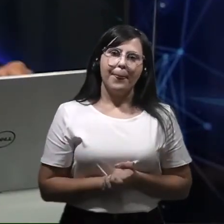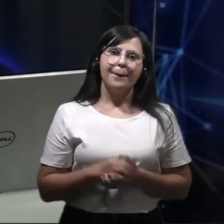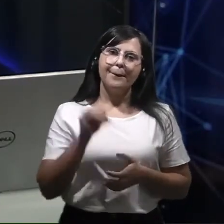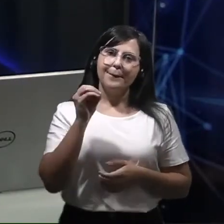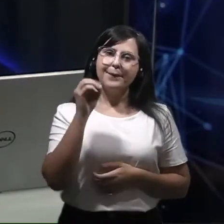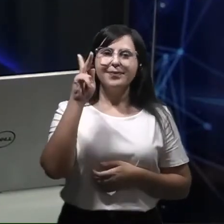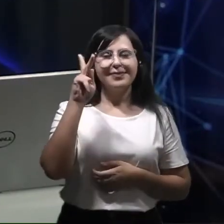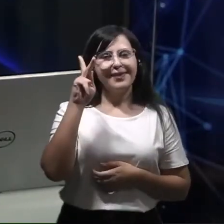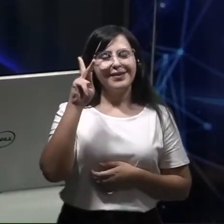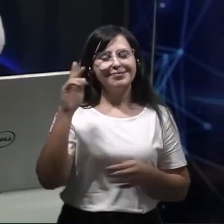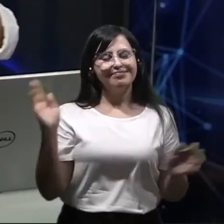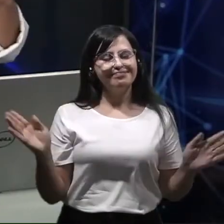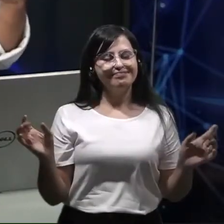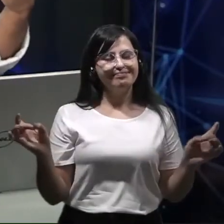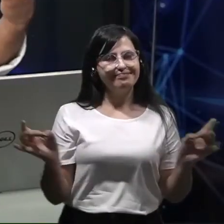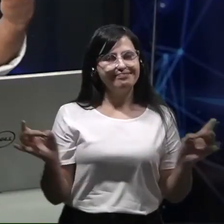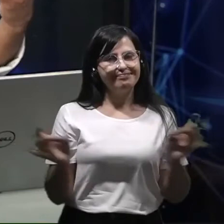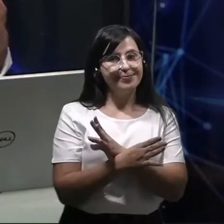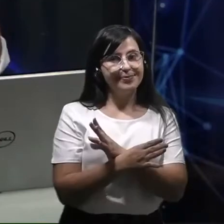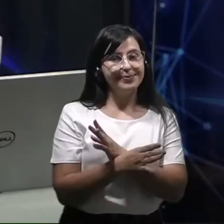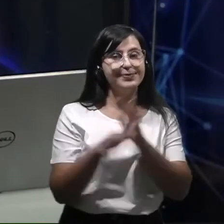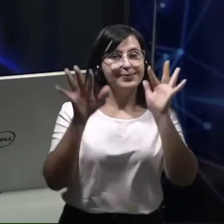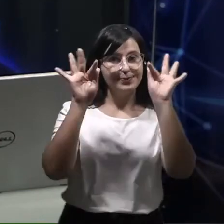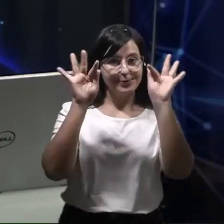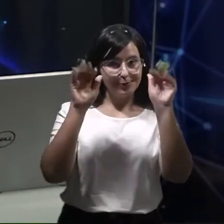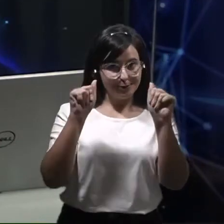Ok, chegamos então ao final desse giro, desse